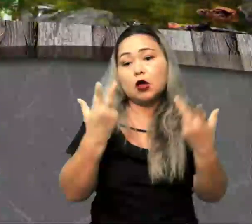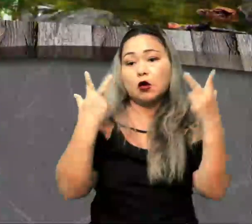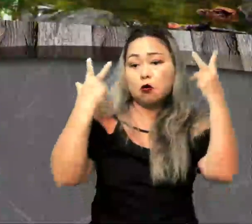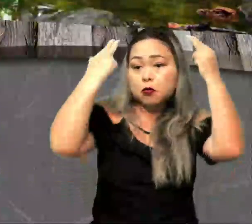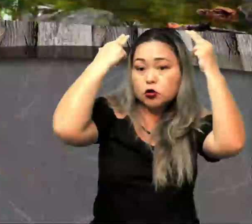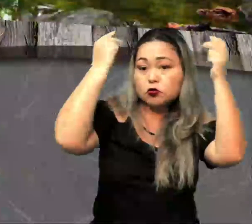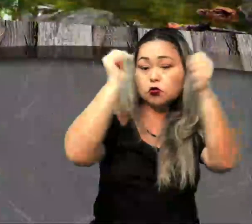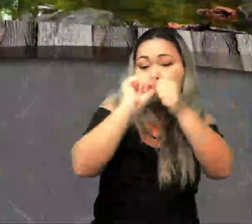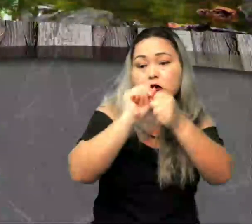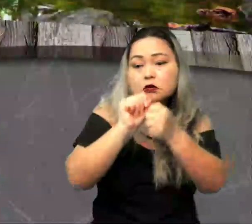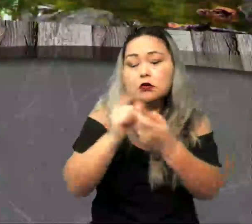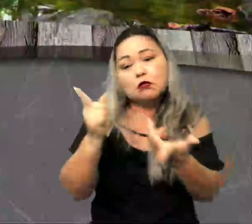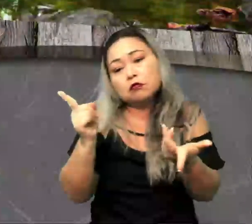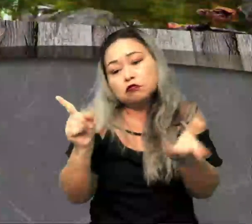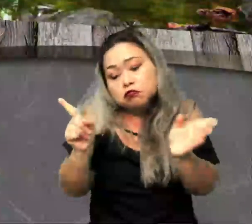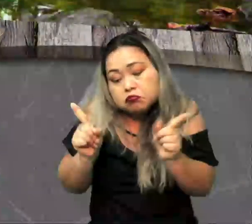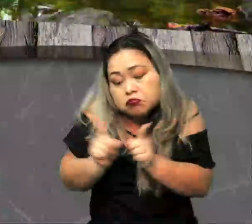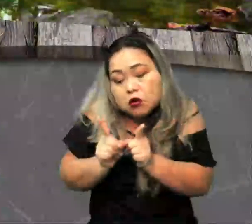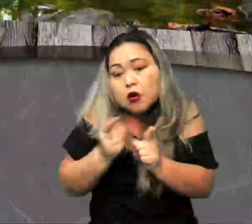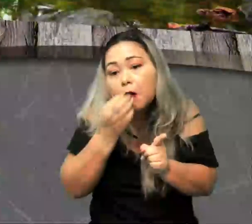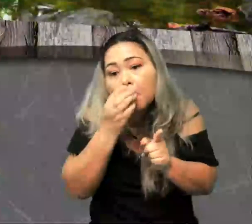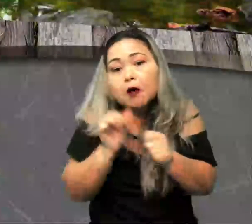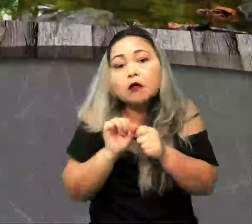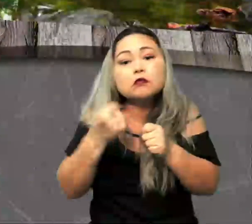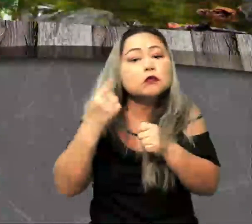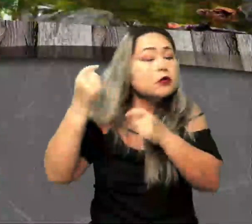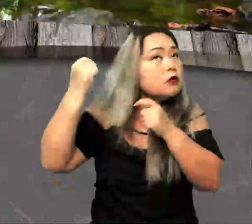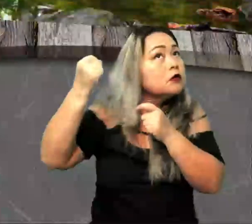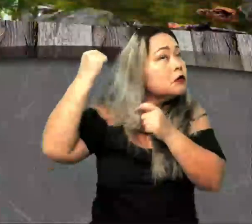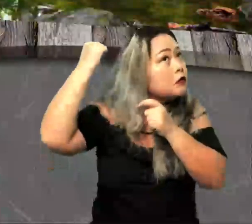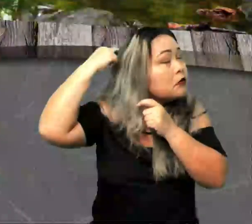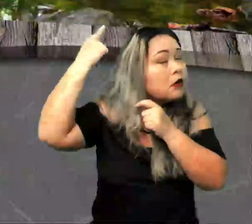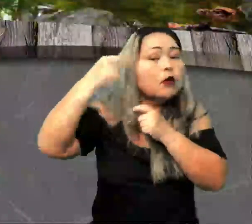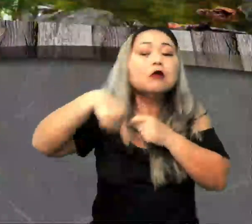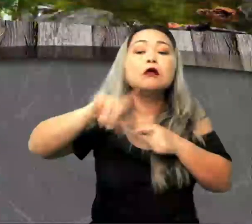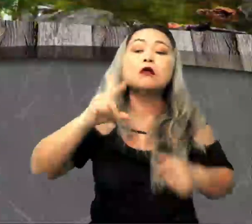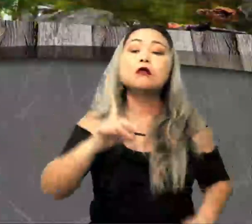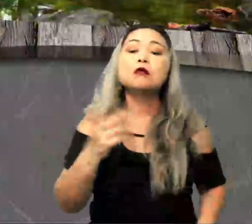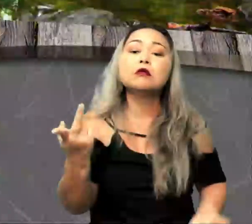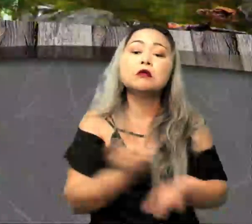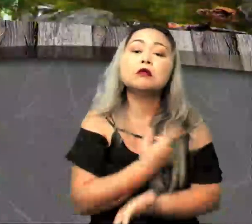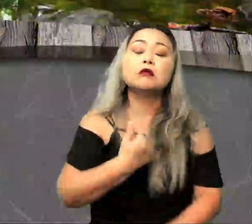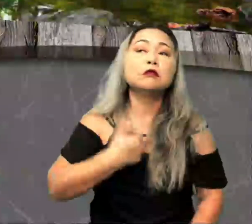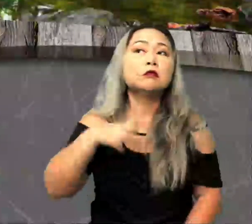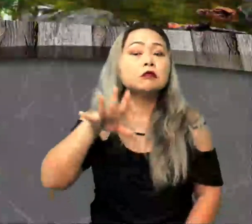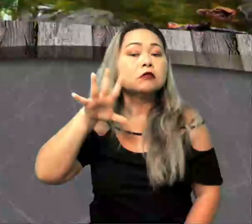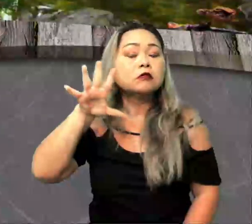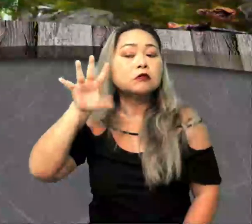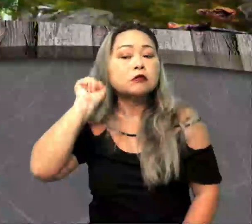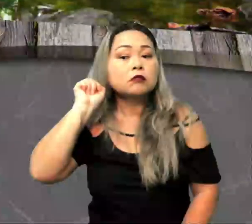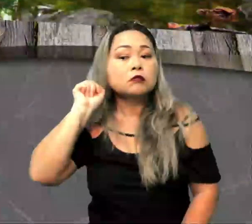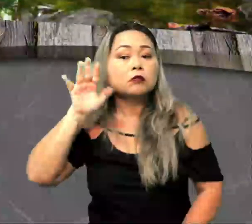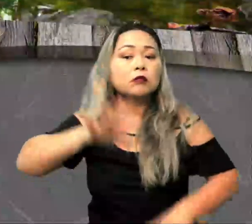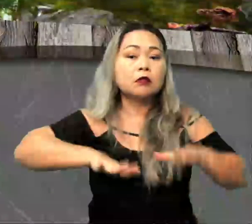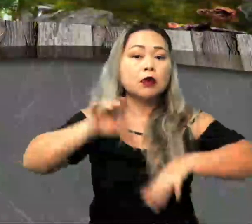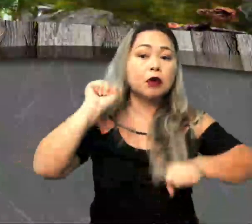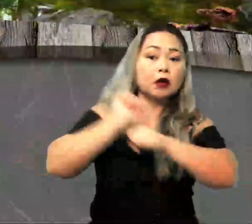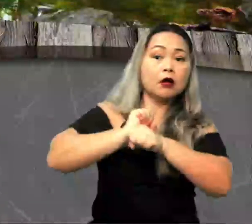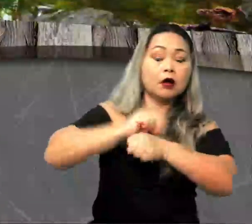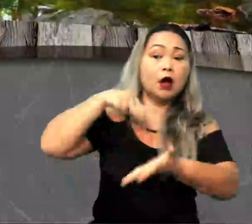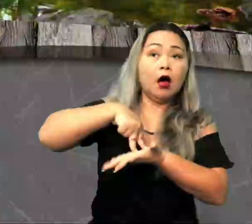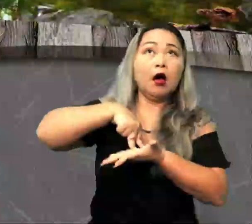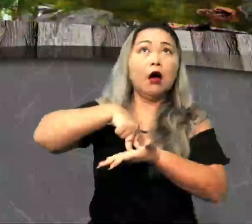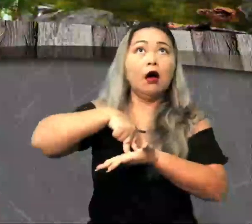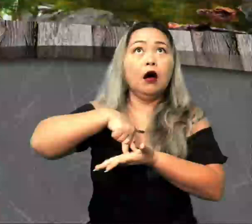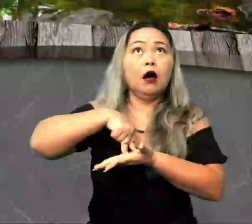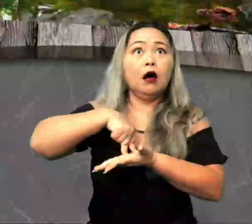vai acontecer? Os impulsos nervosos vão... Você tem uma adição. Alguns vão paralisar, né, gente?